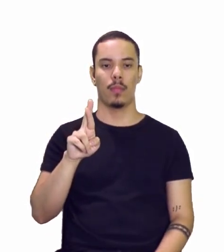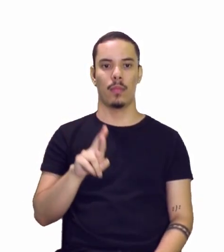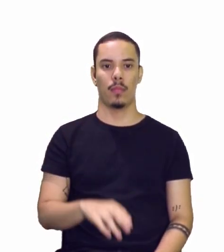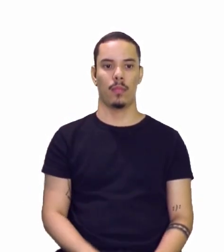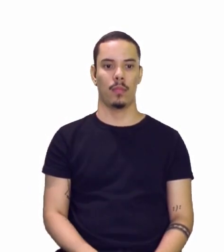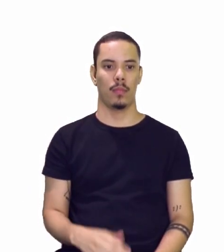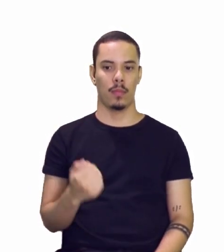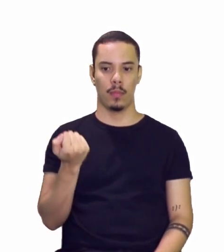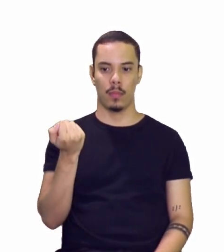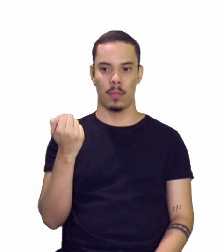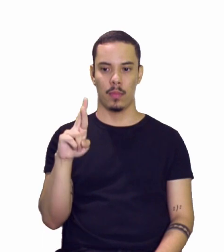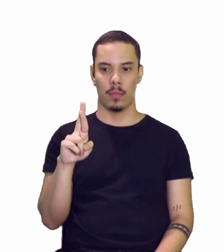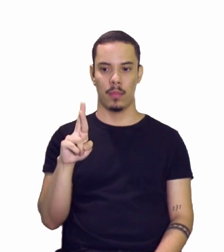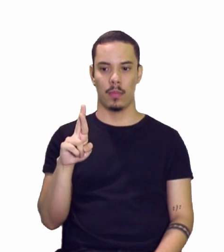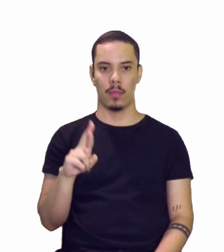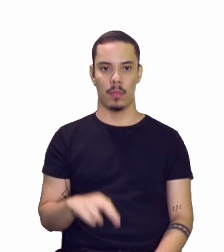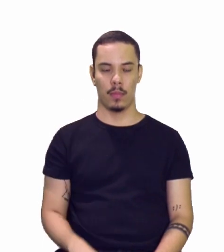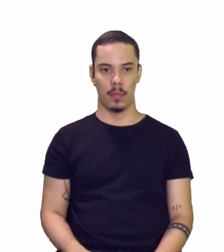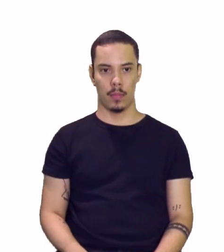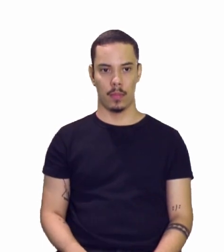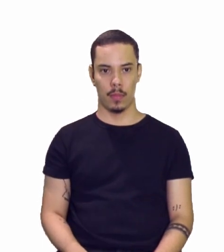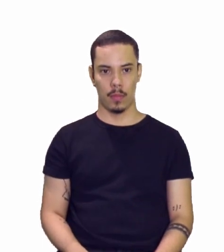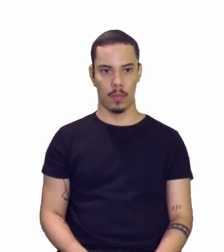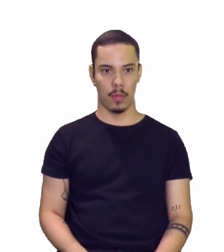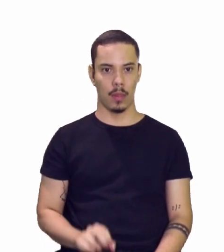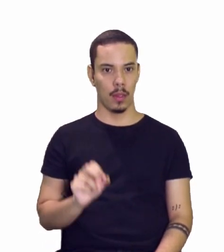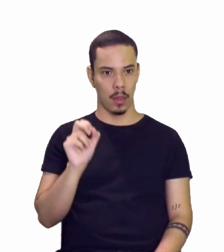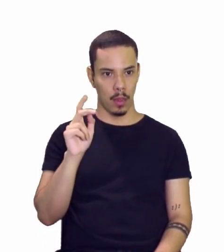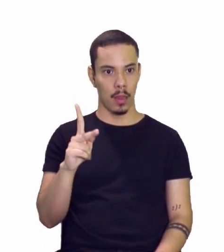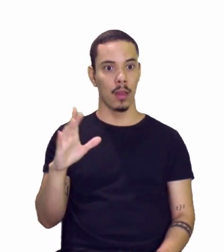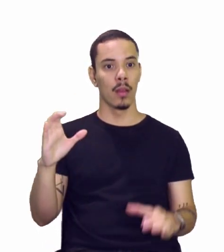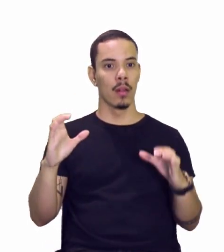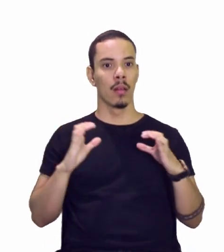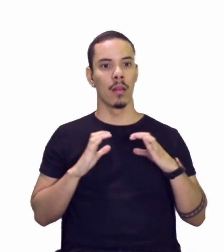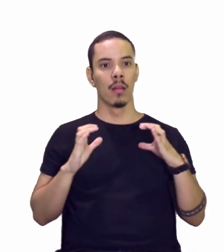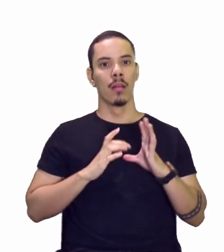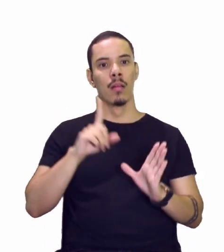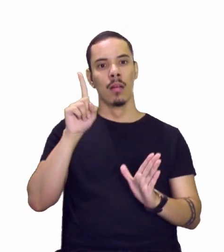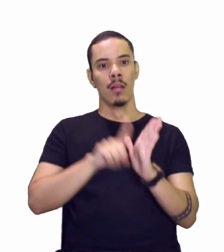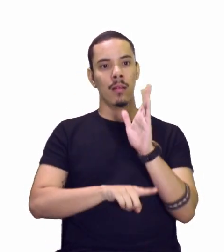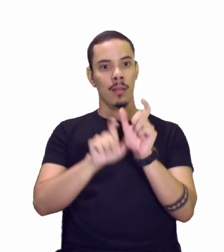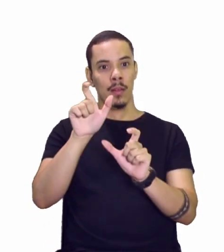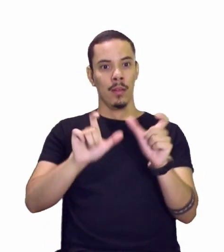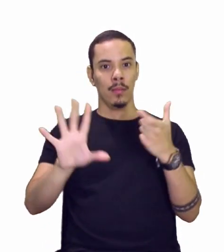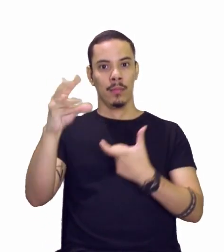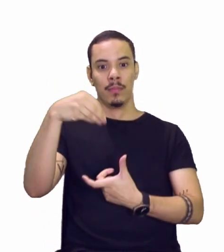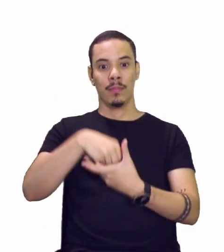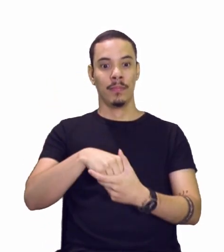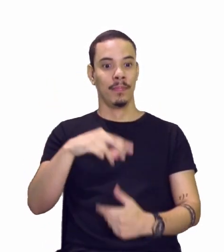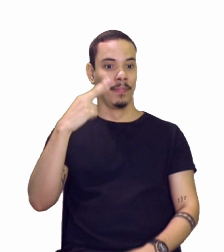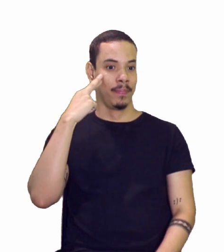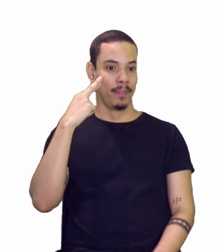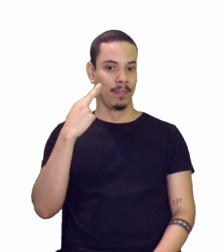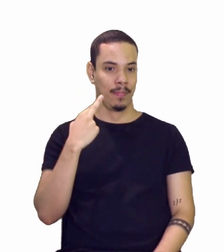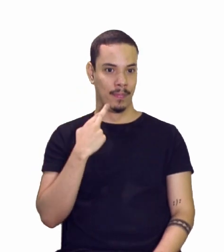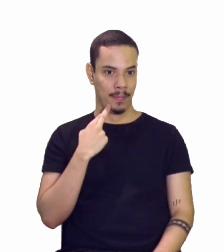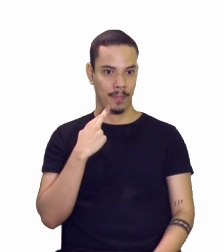BR-364. Beleza? Diante disso aí, as cidades menos populosas de Rondônia,